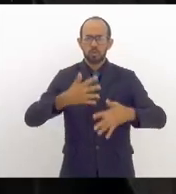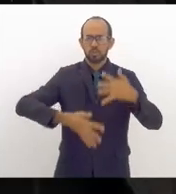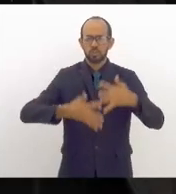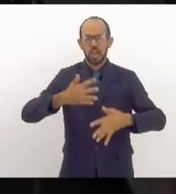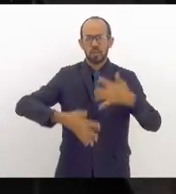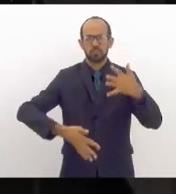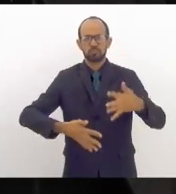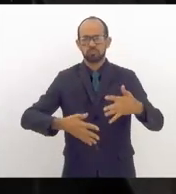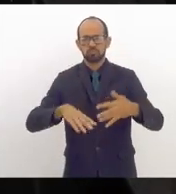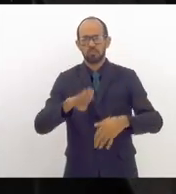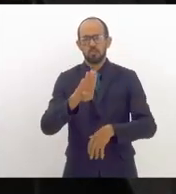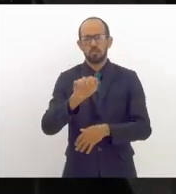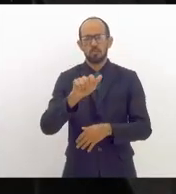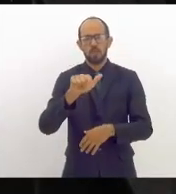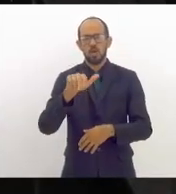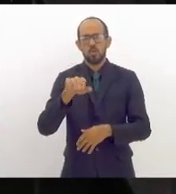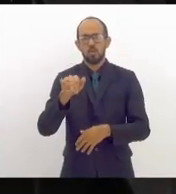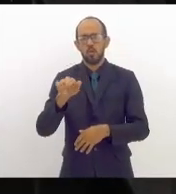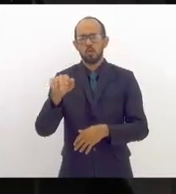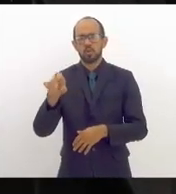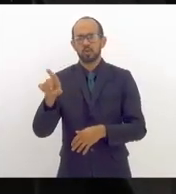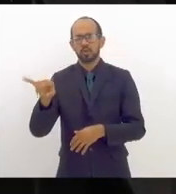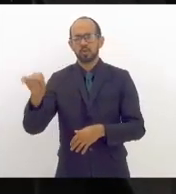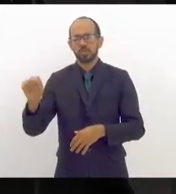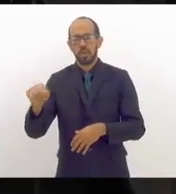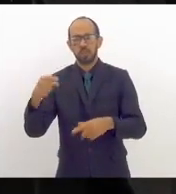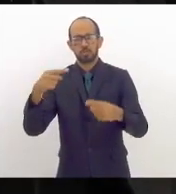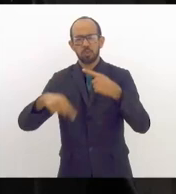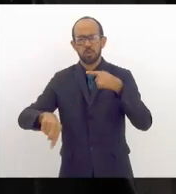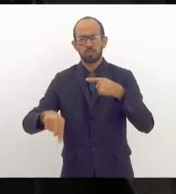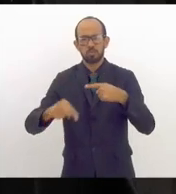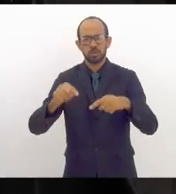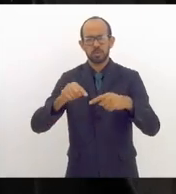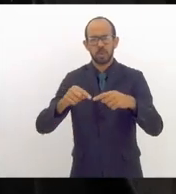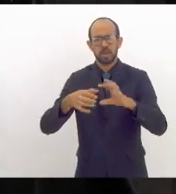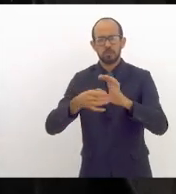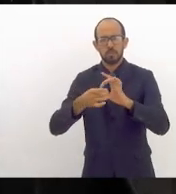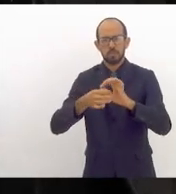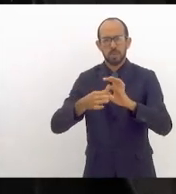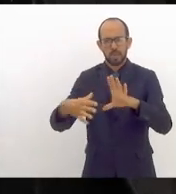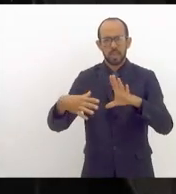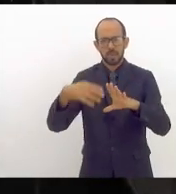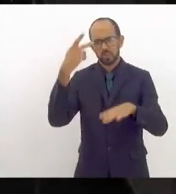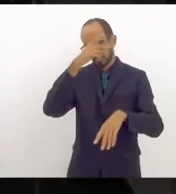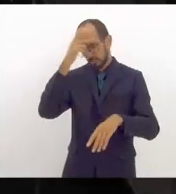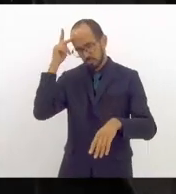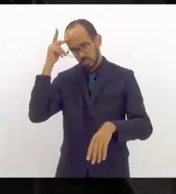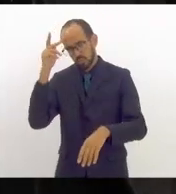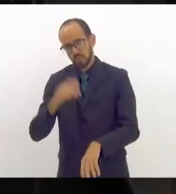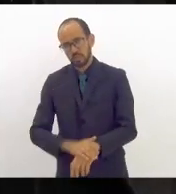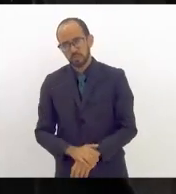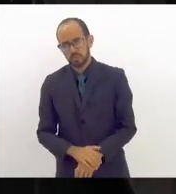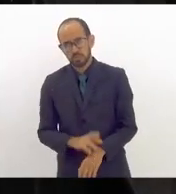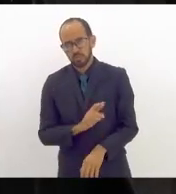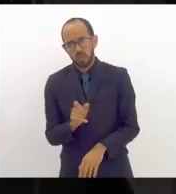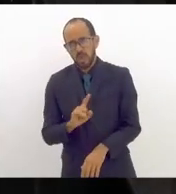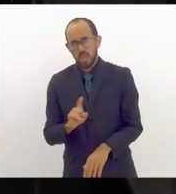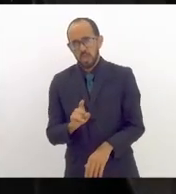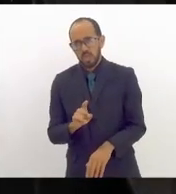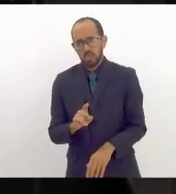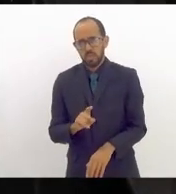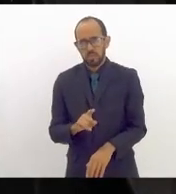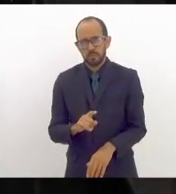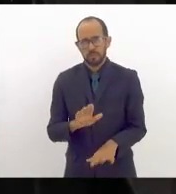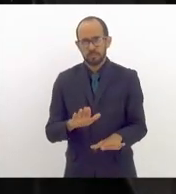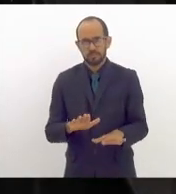balbúrdia na beira de estradas impedindo a liberdade de vida das pessoas não importa que sejam um pequeno número